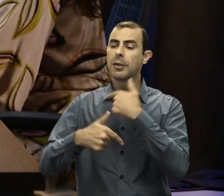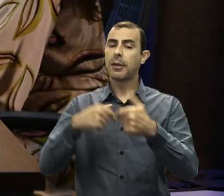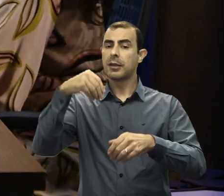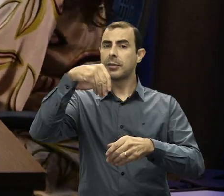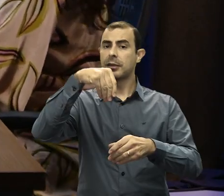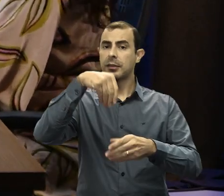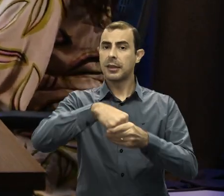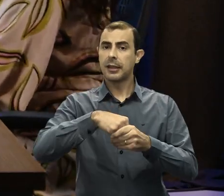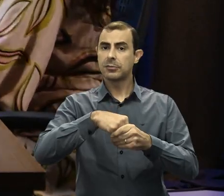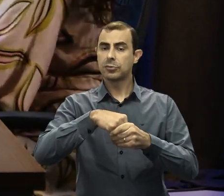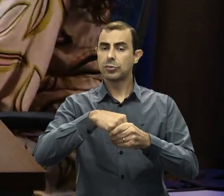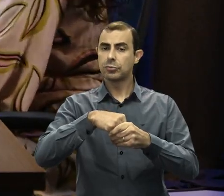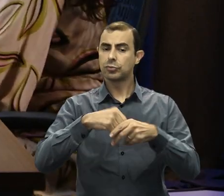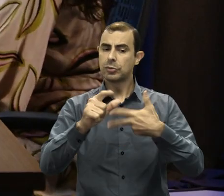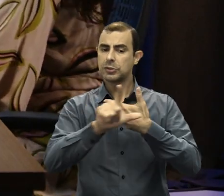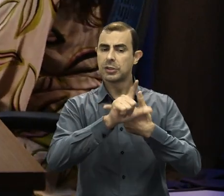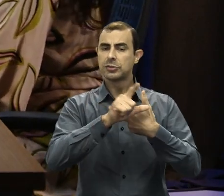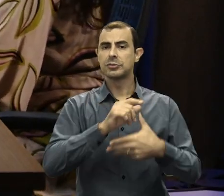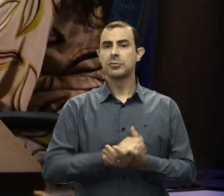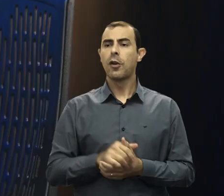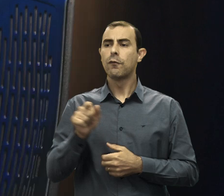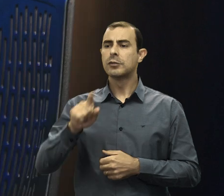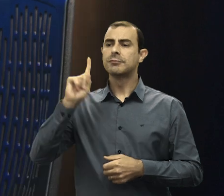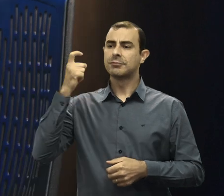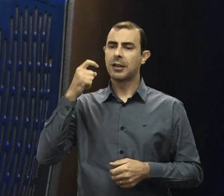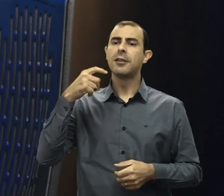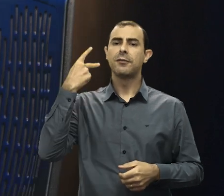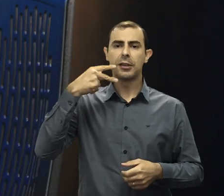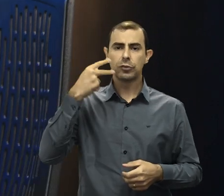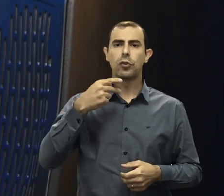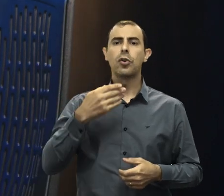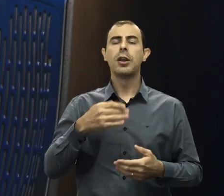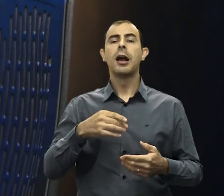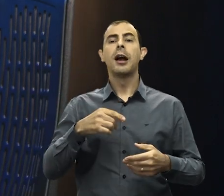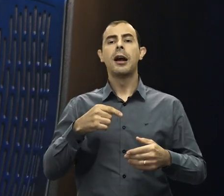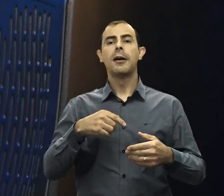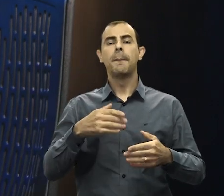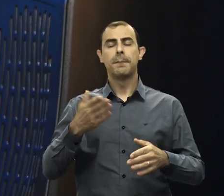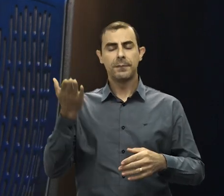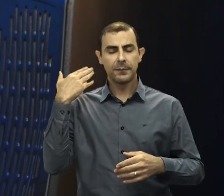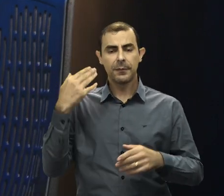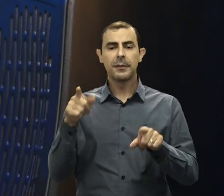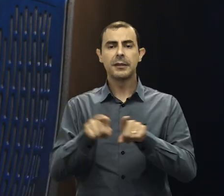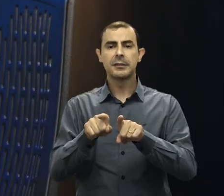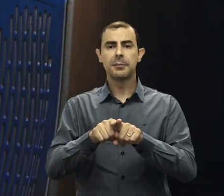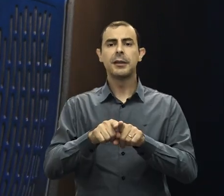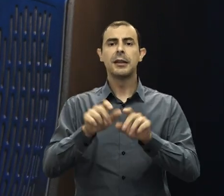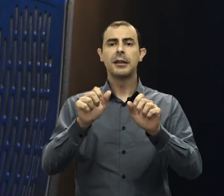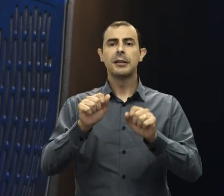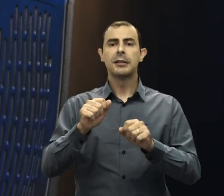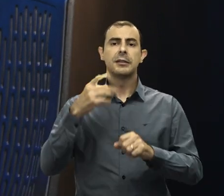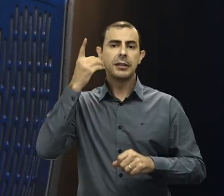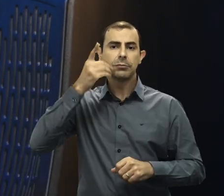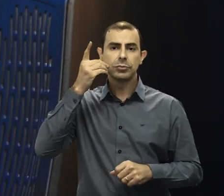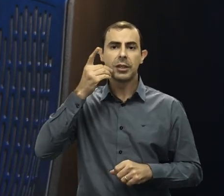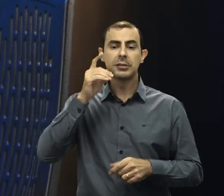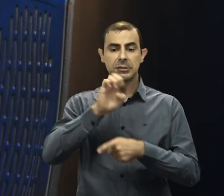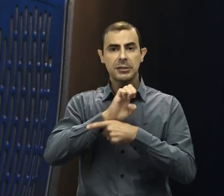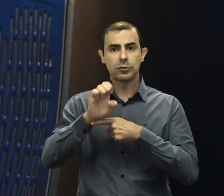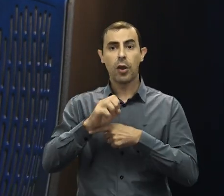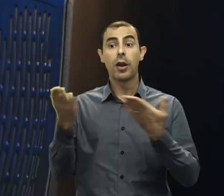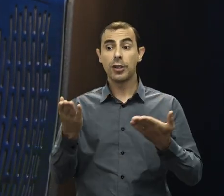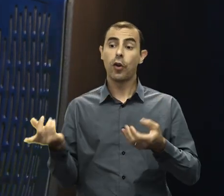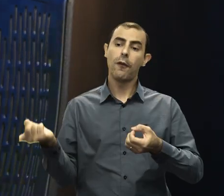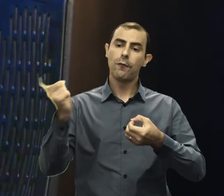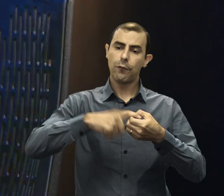dentro do parlamento. Você já foi vereador, passou a ser também deputado estadual e agora retorna à Câmara Municipal como